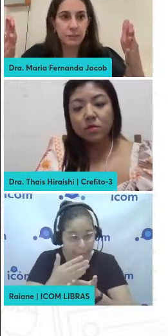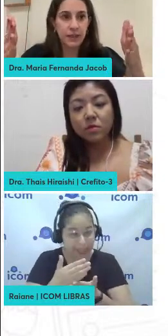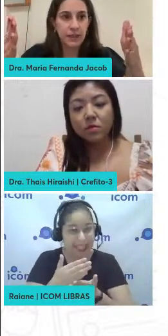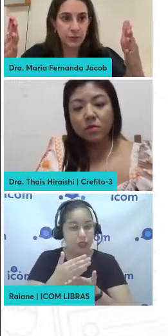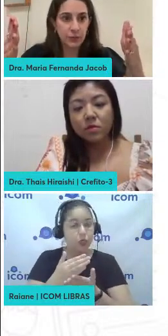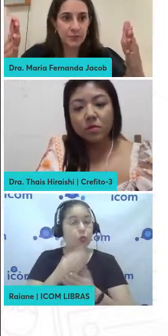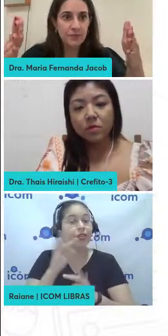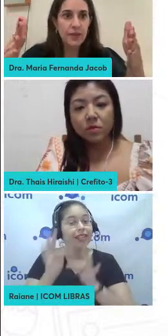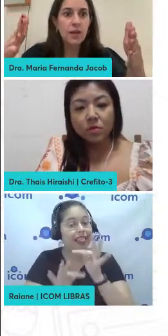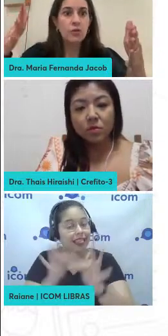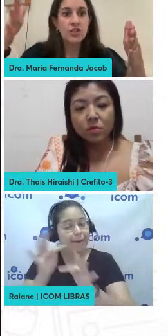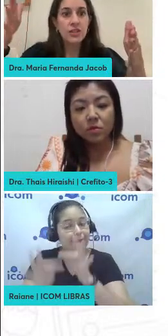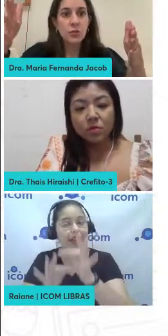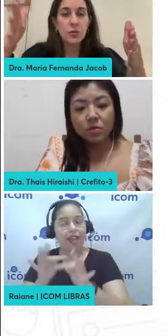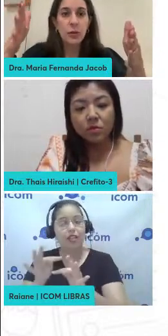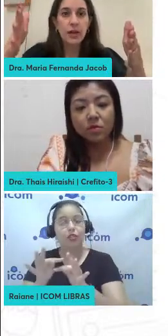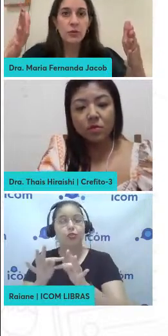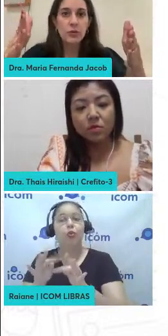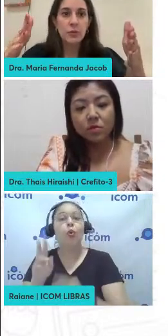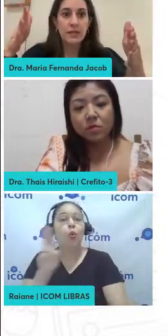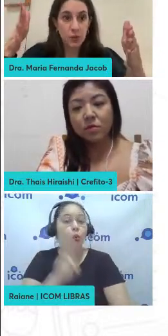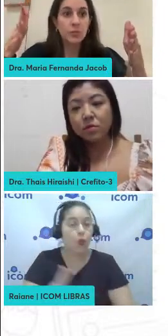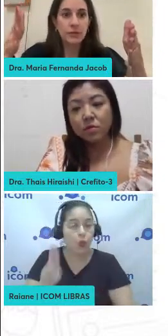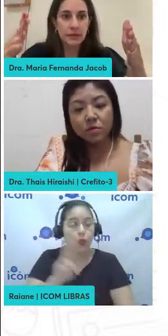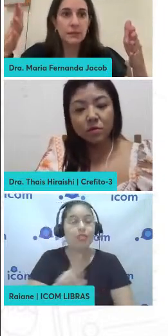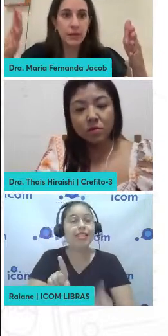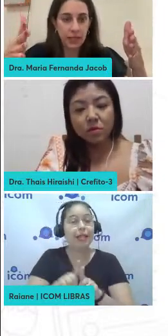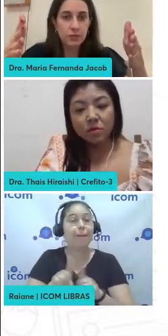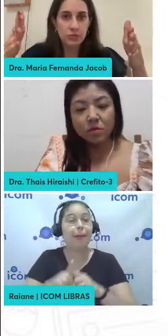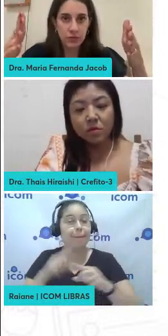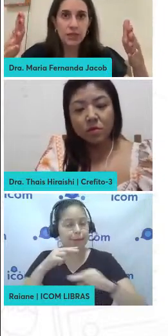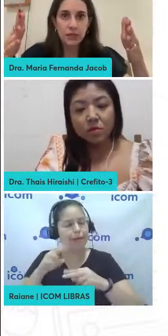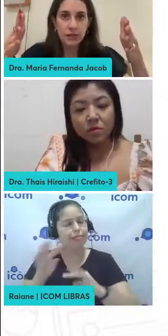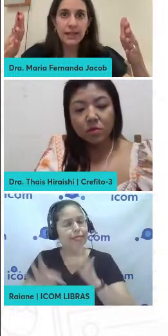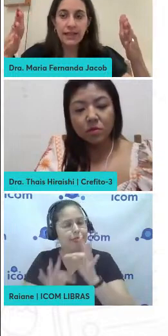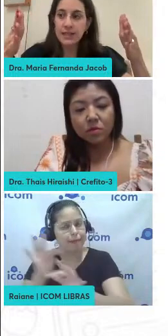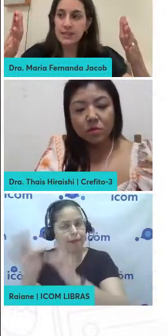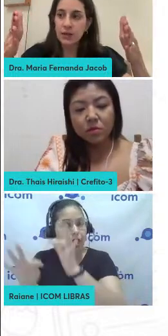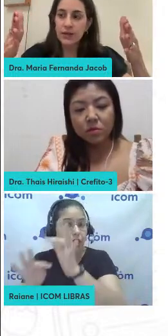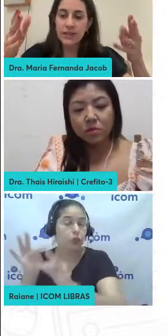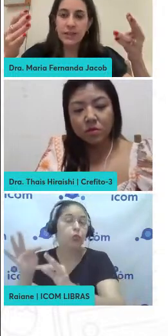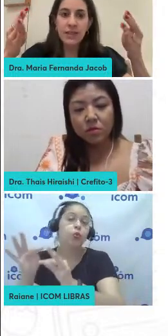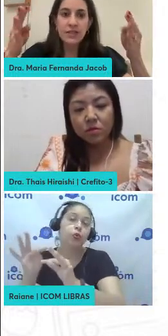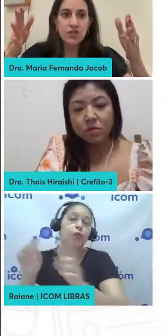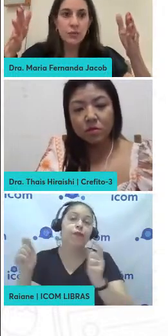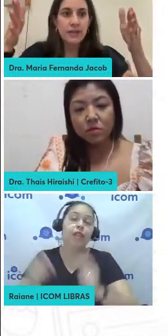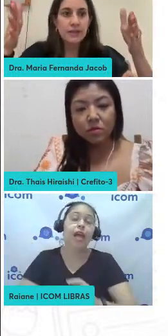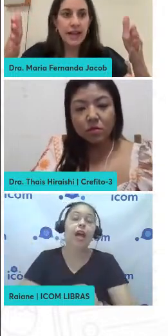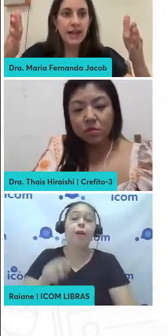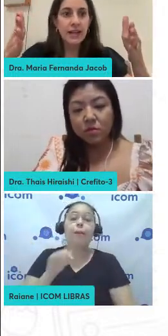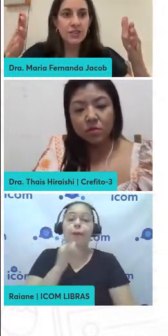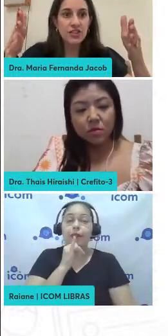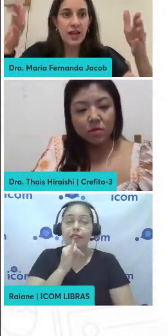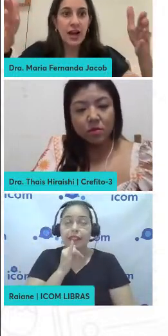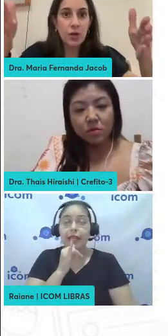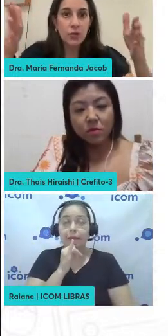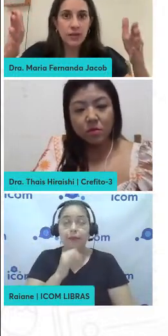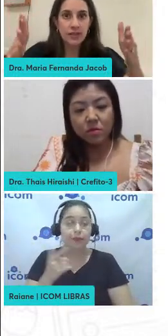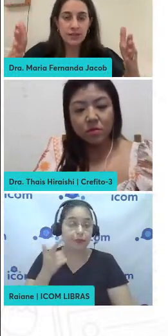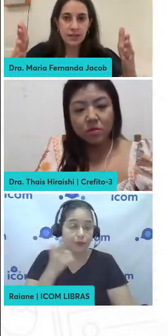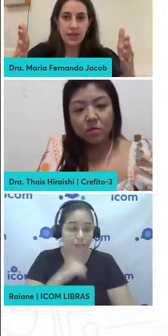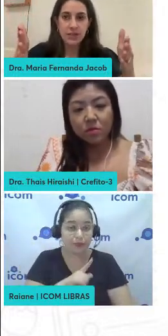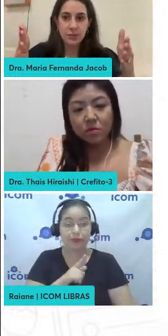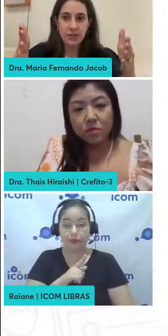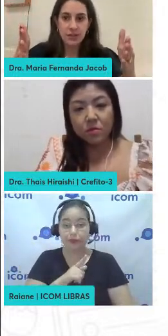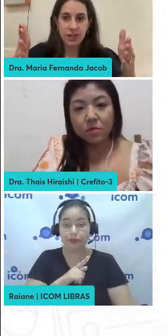de tratamento, utiliza o recurso do Pilates como um tratamento, né, na questão ali de uma entrega de algo